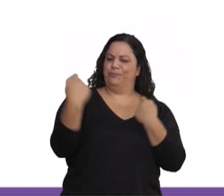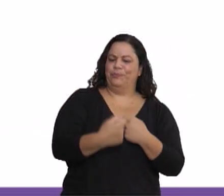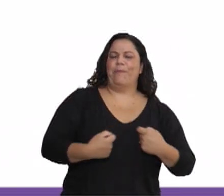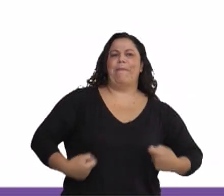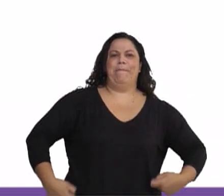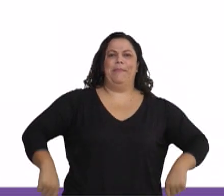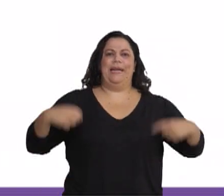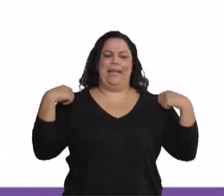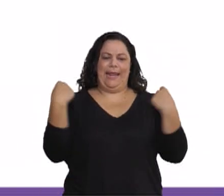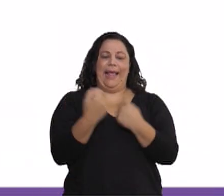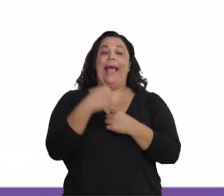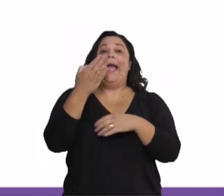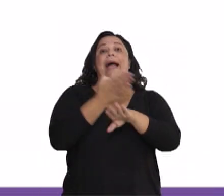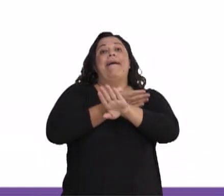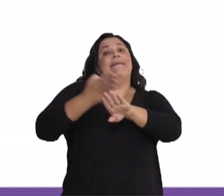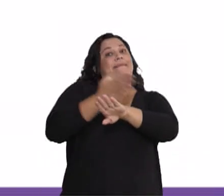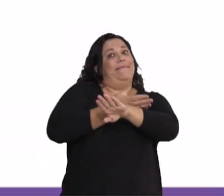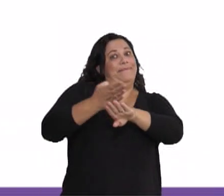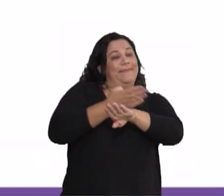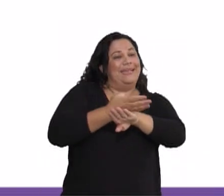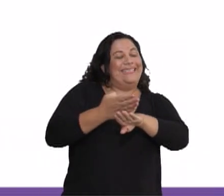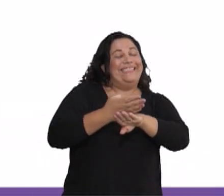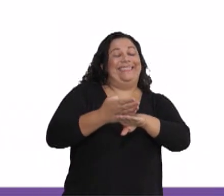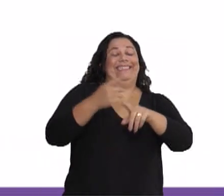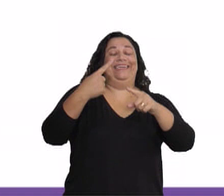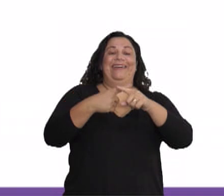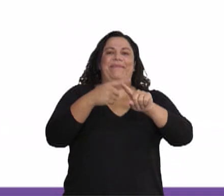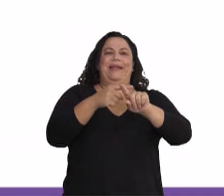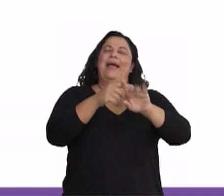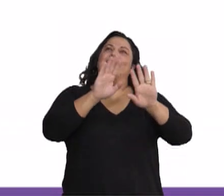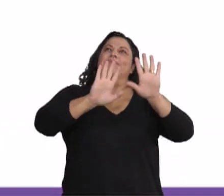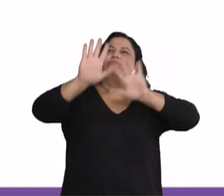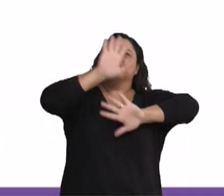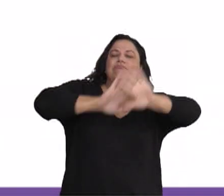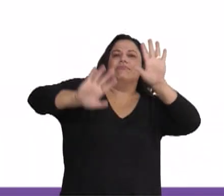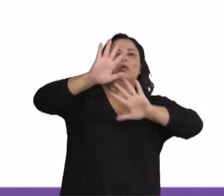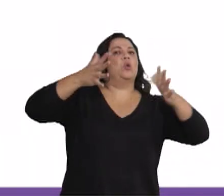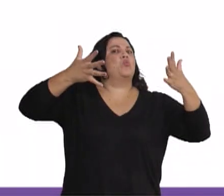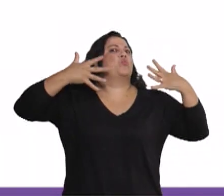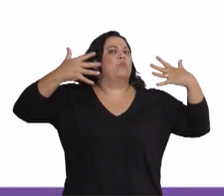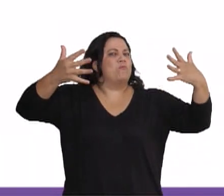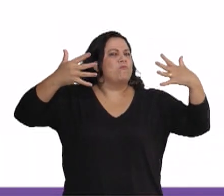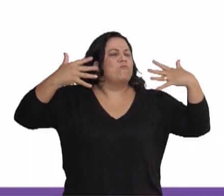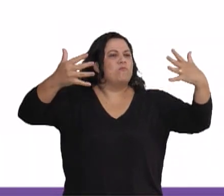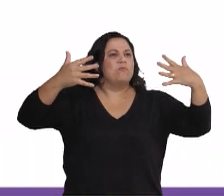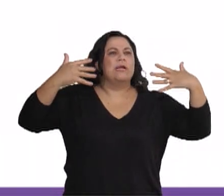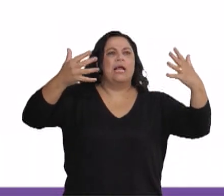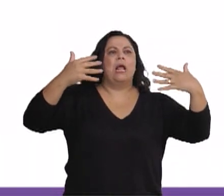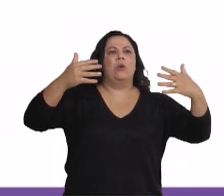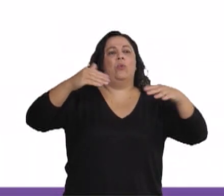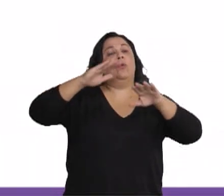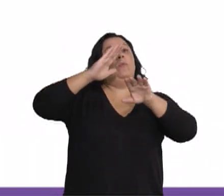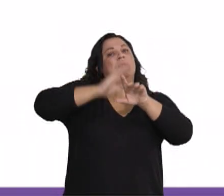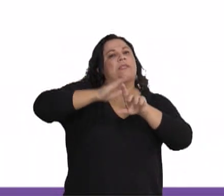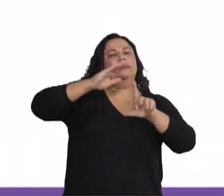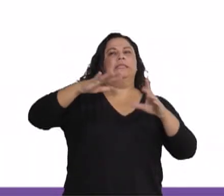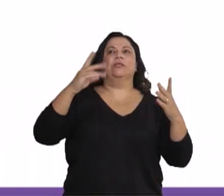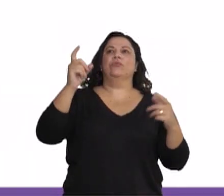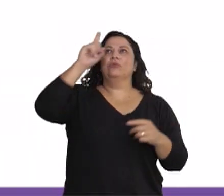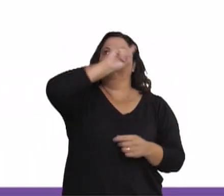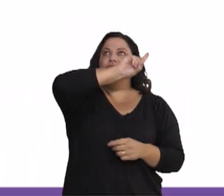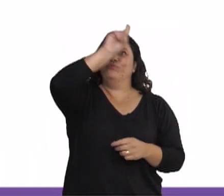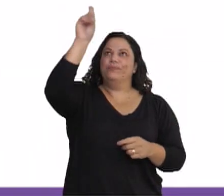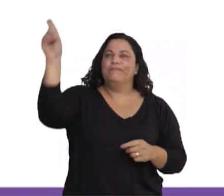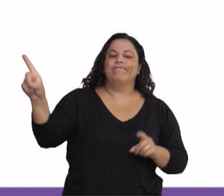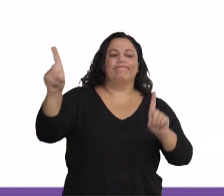ambiente pode chegar a 50 graus Celsius durante o dia. Para nós, brasileiros, que utilizamos a lã principalmente no